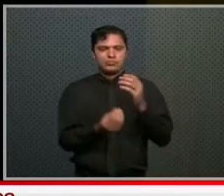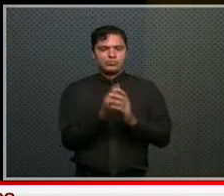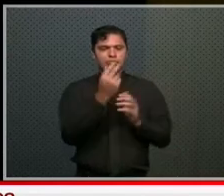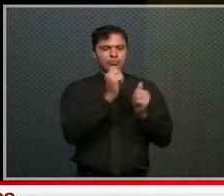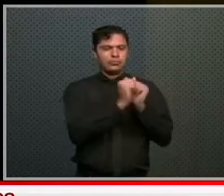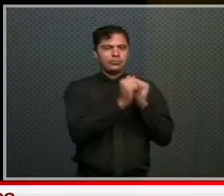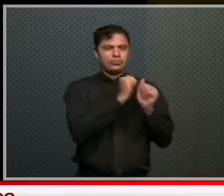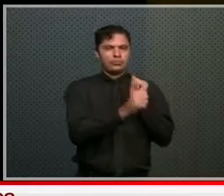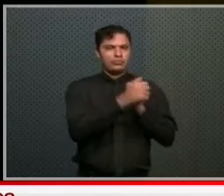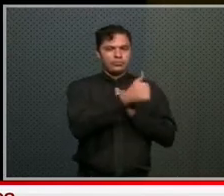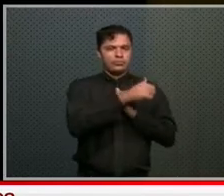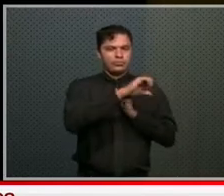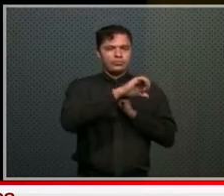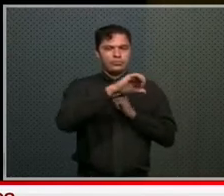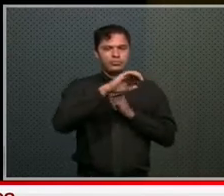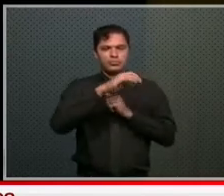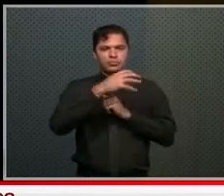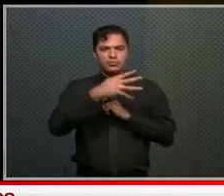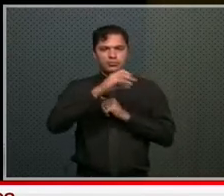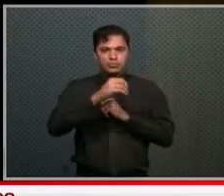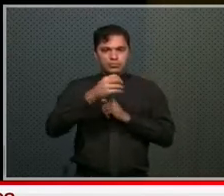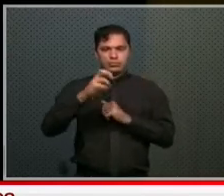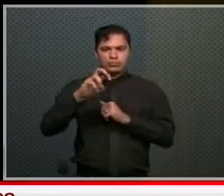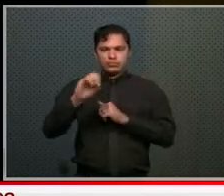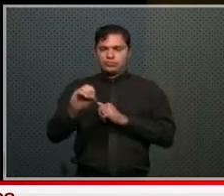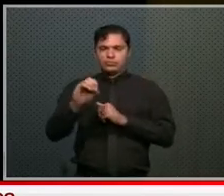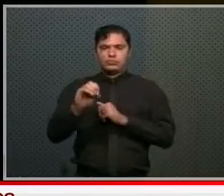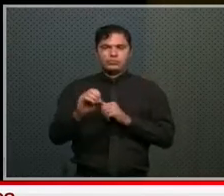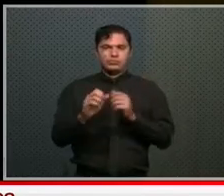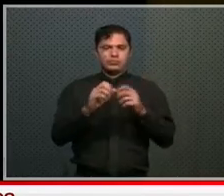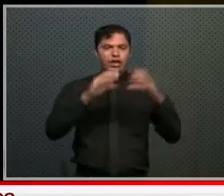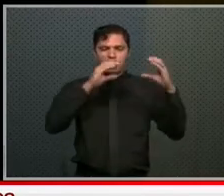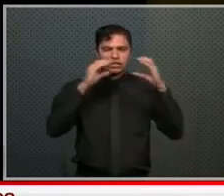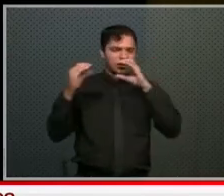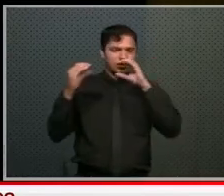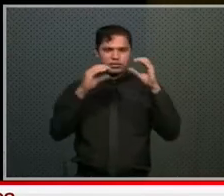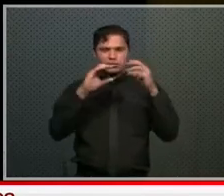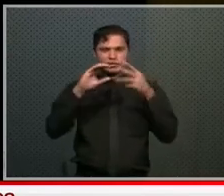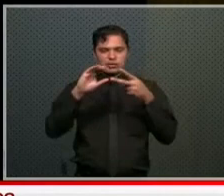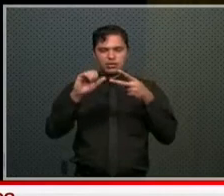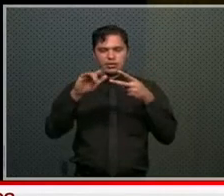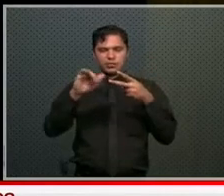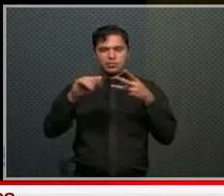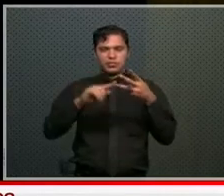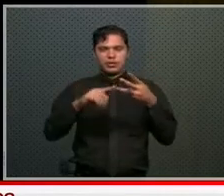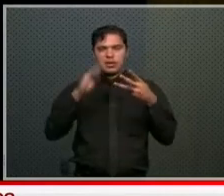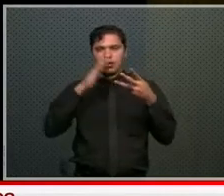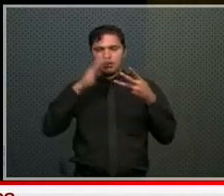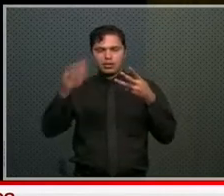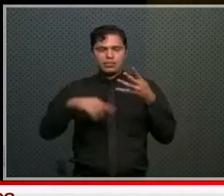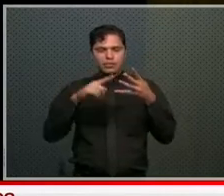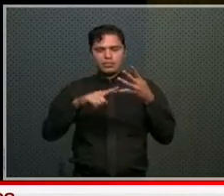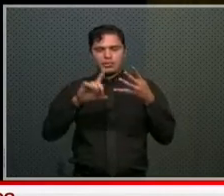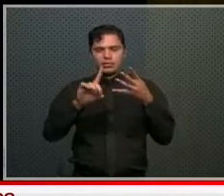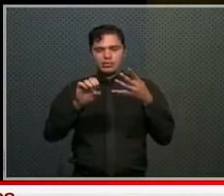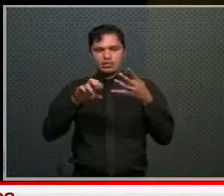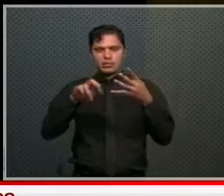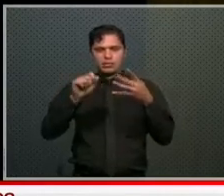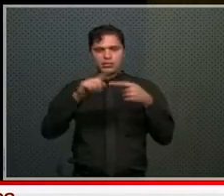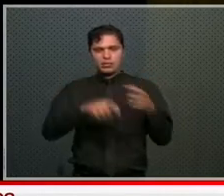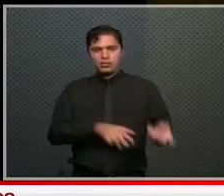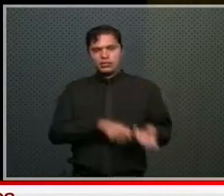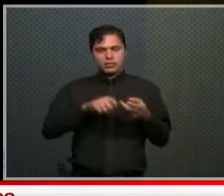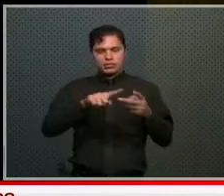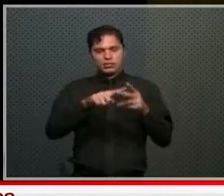na década de 40 e 50 milho Pimenteira do reino mandioca Dendezeiro soja